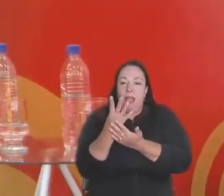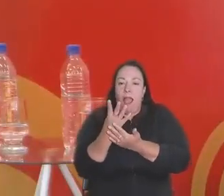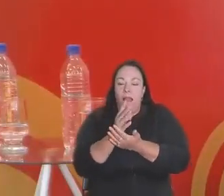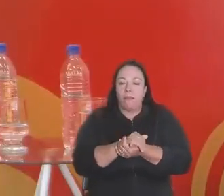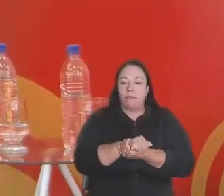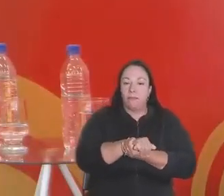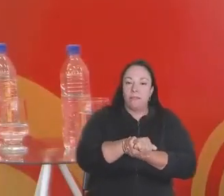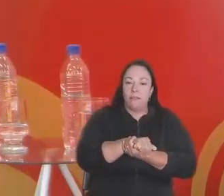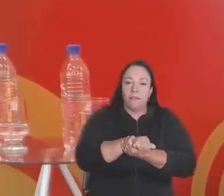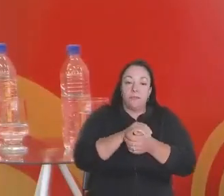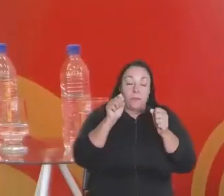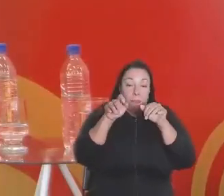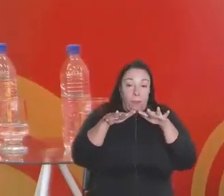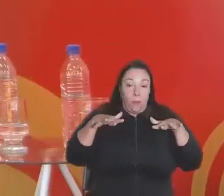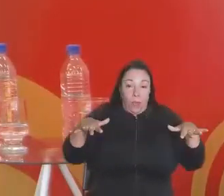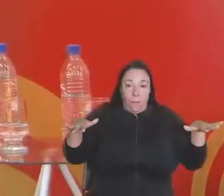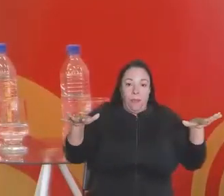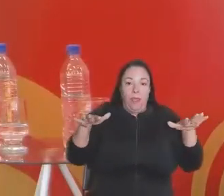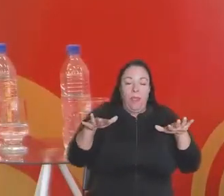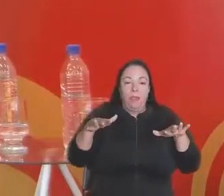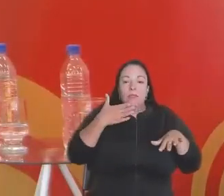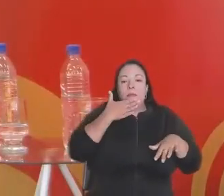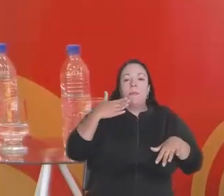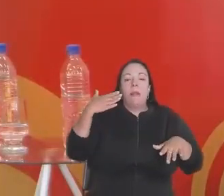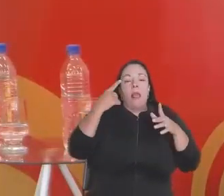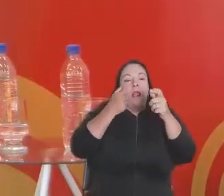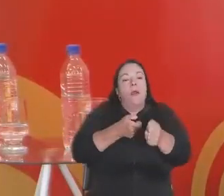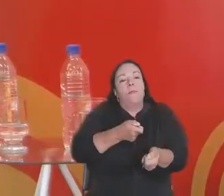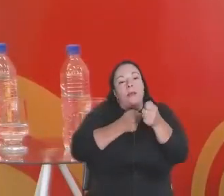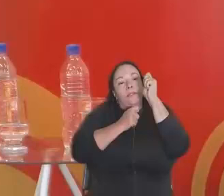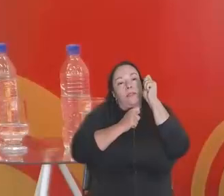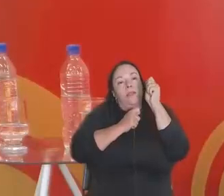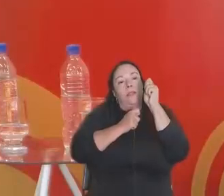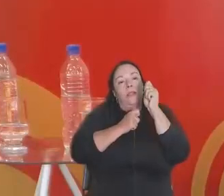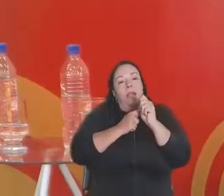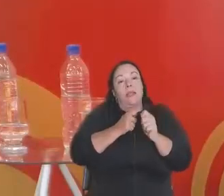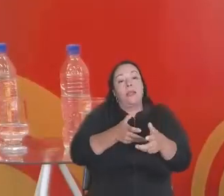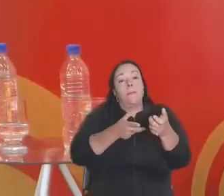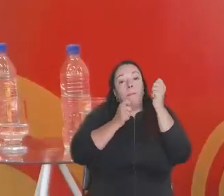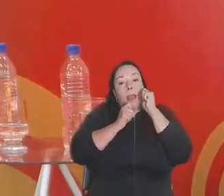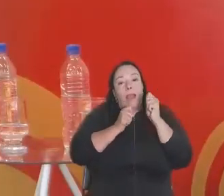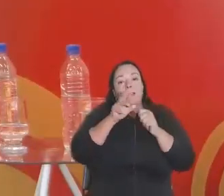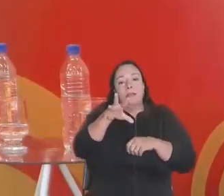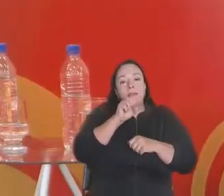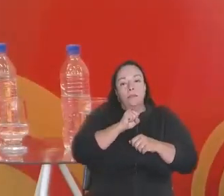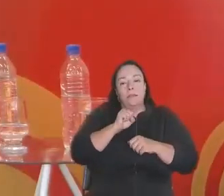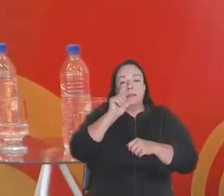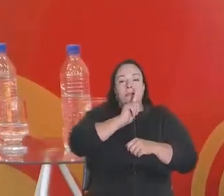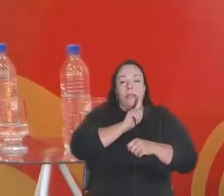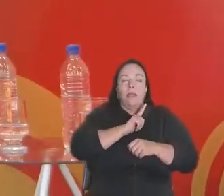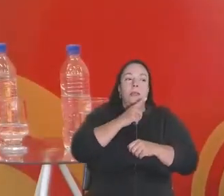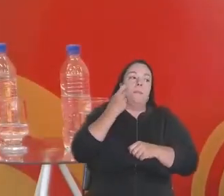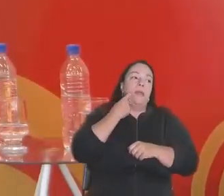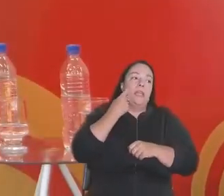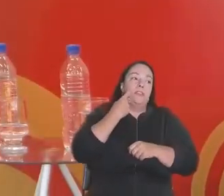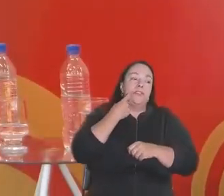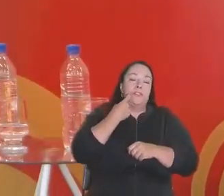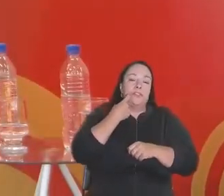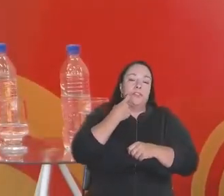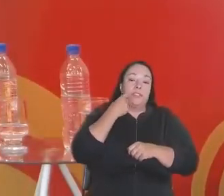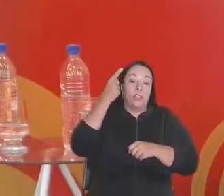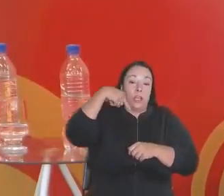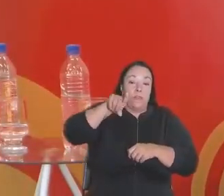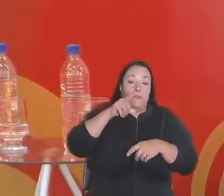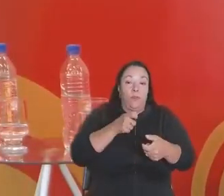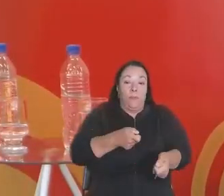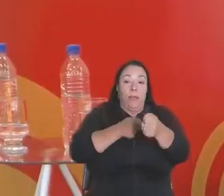nem sempre a melhor pescaria é a que mais pega peixe. Eu já fui pescar, peguei